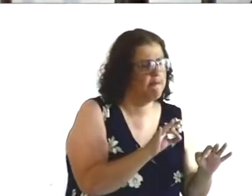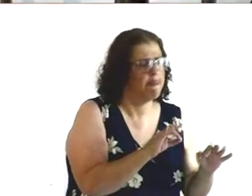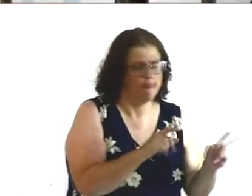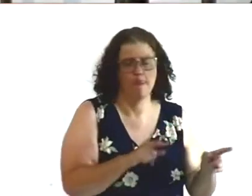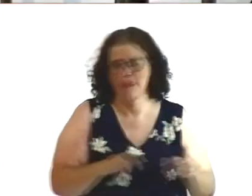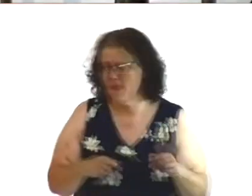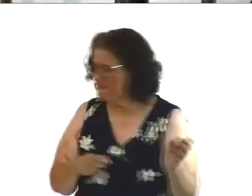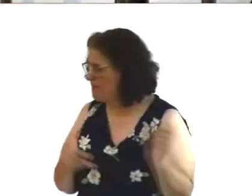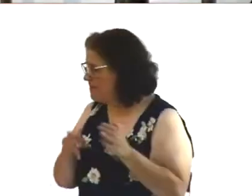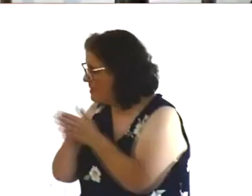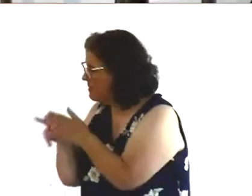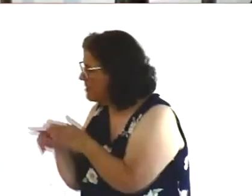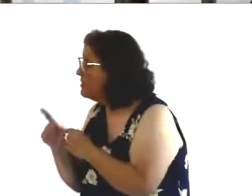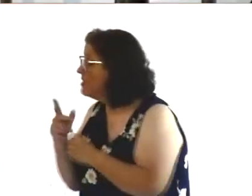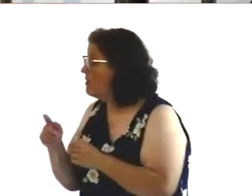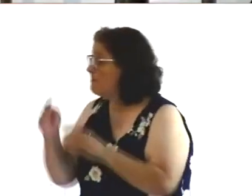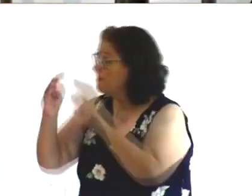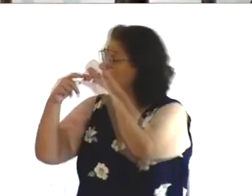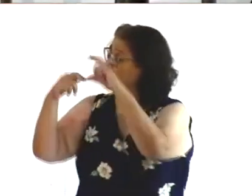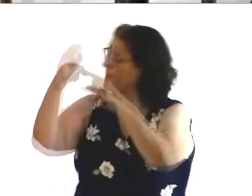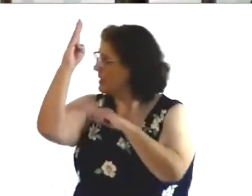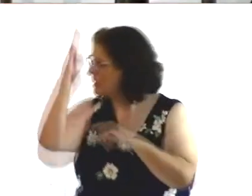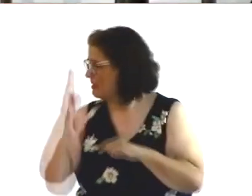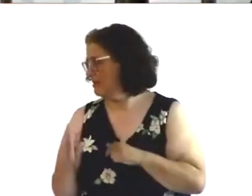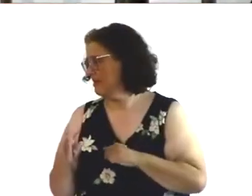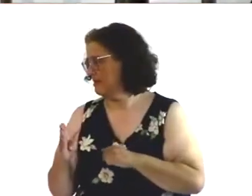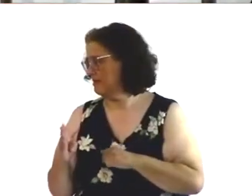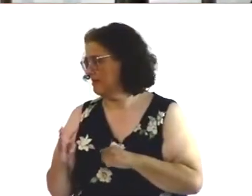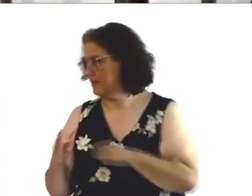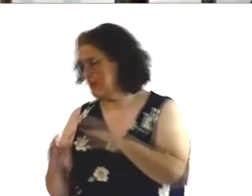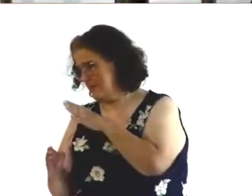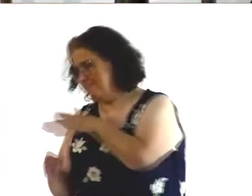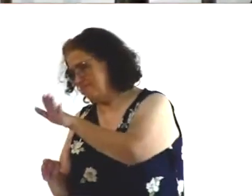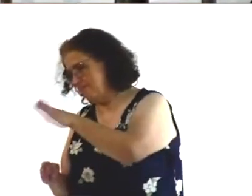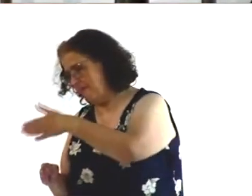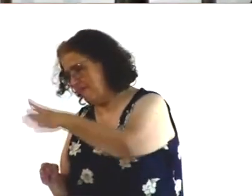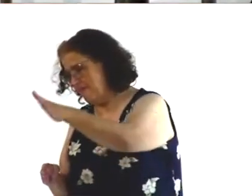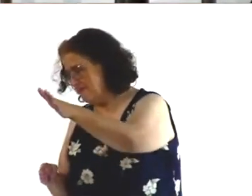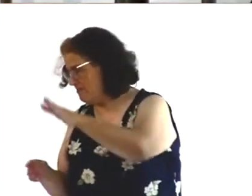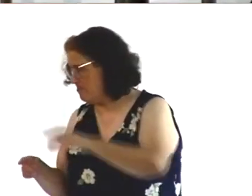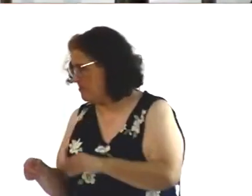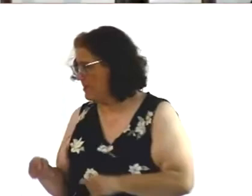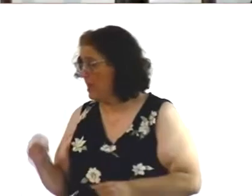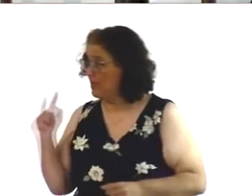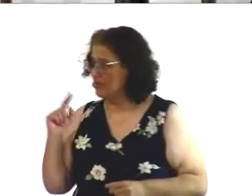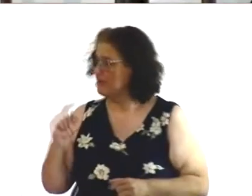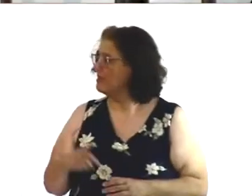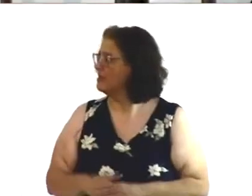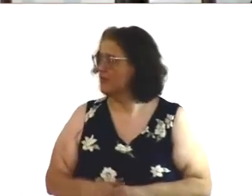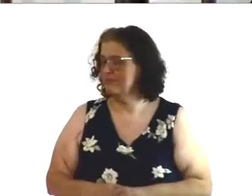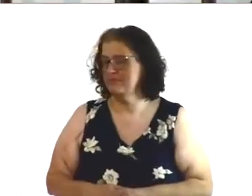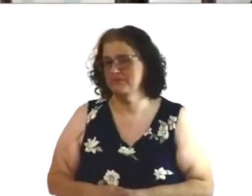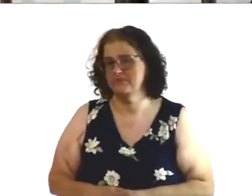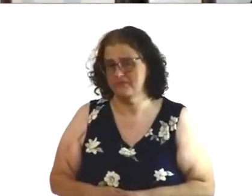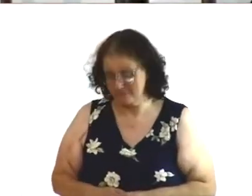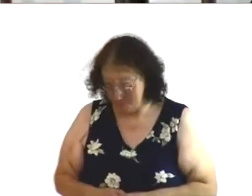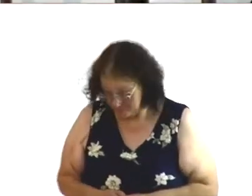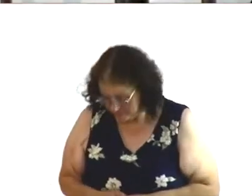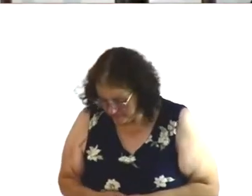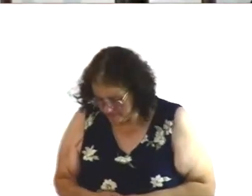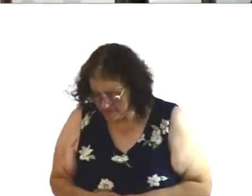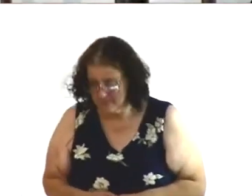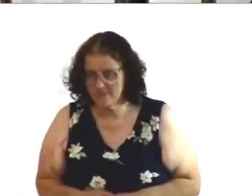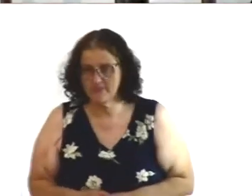igreja funciona como uma luz, como um farol erguido, a pregação da palavra de Deus faz pessoas refletirem sobre os